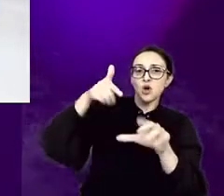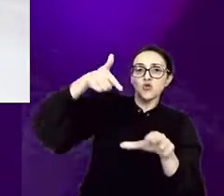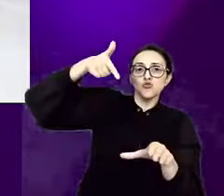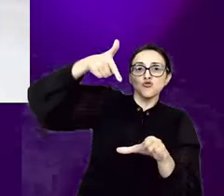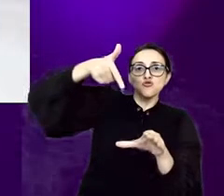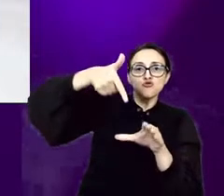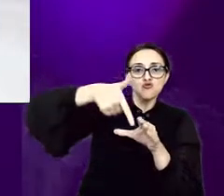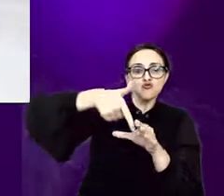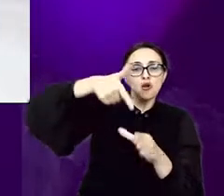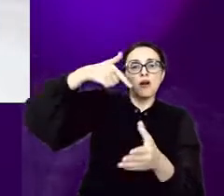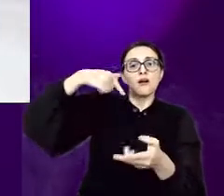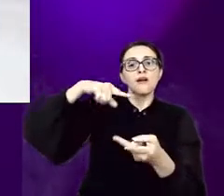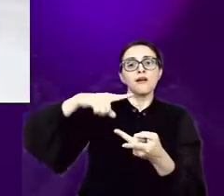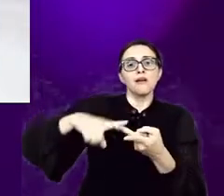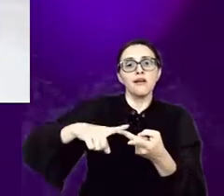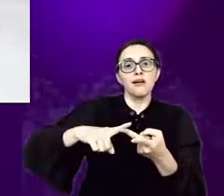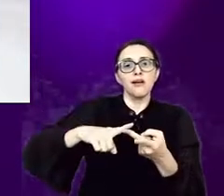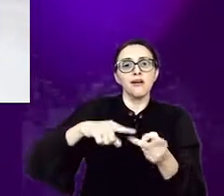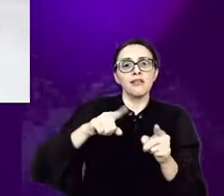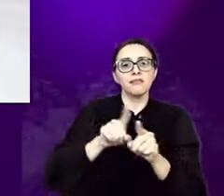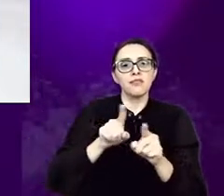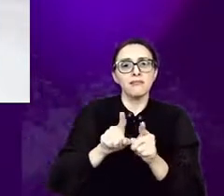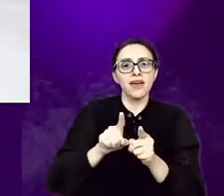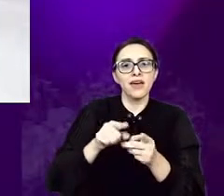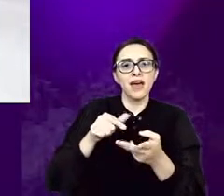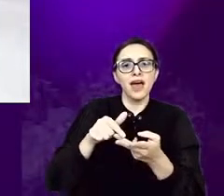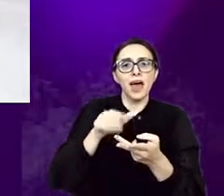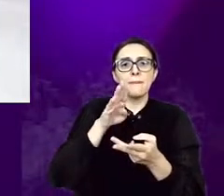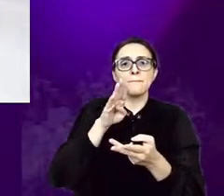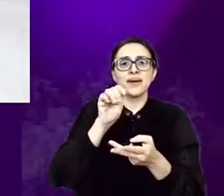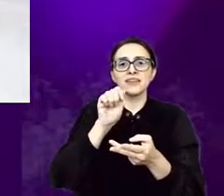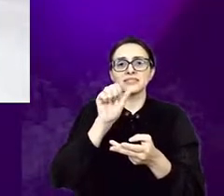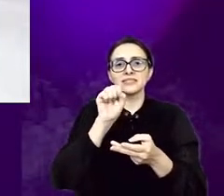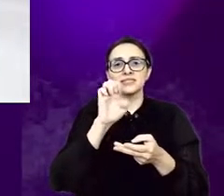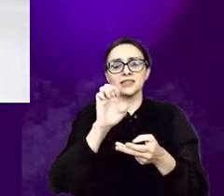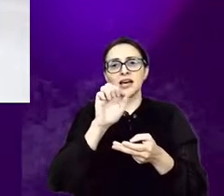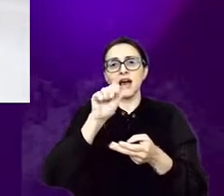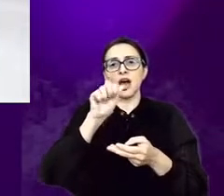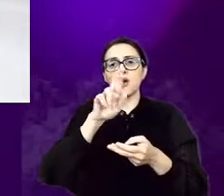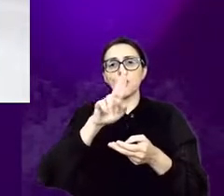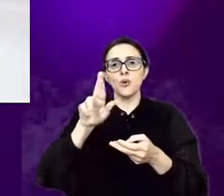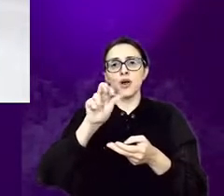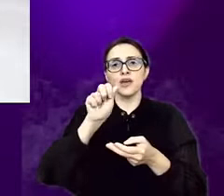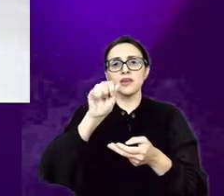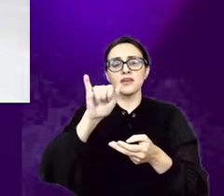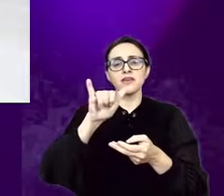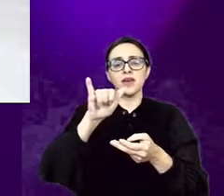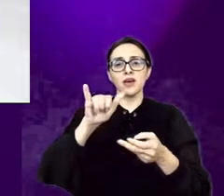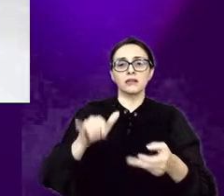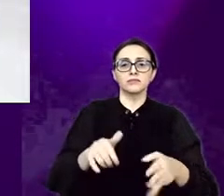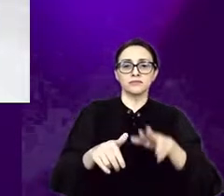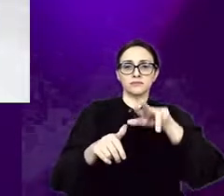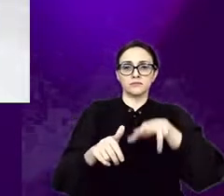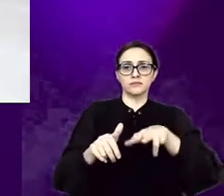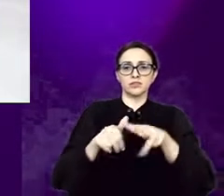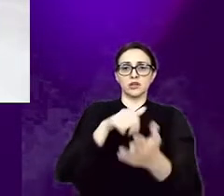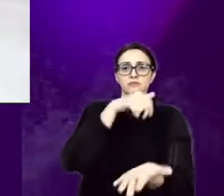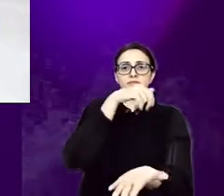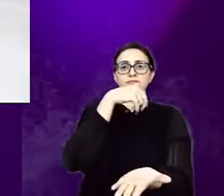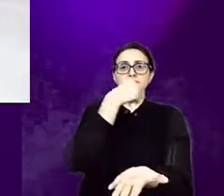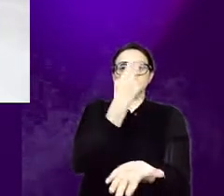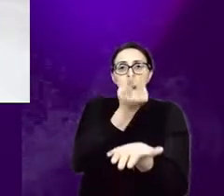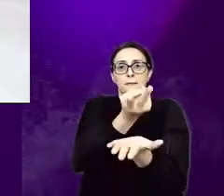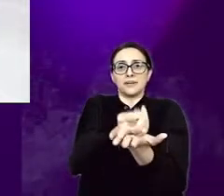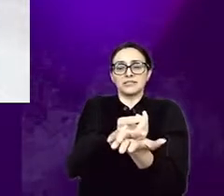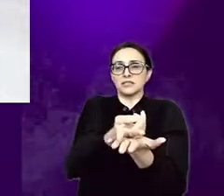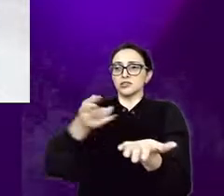daqui, e o base array, que vai ser colocado também no robô para fazer o posicionamento dele perante ao paciente.